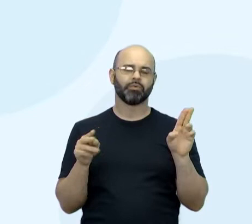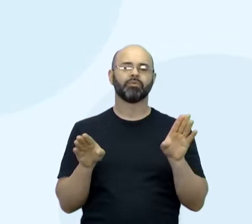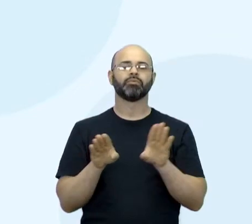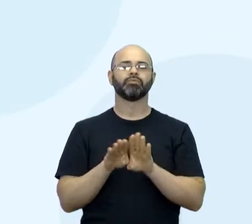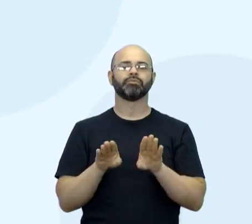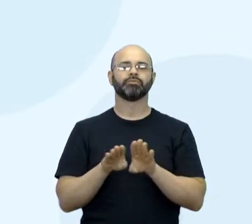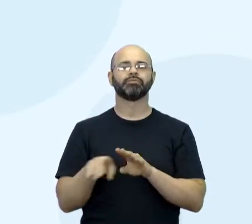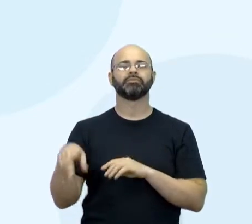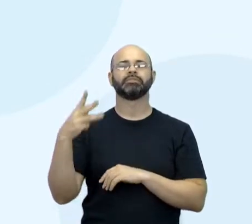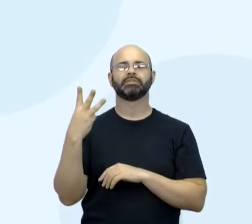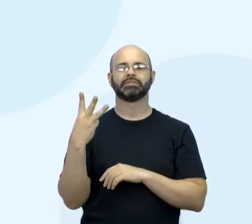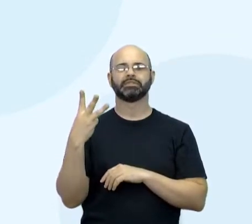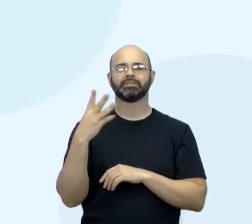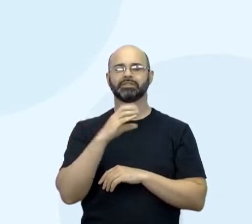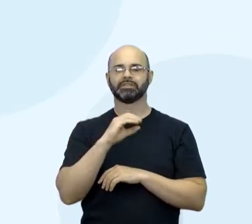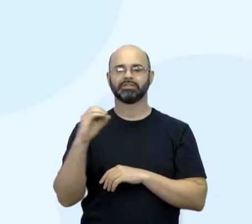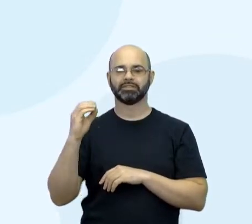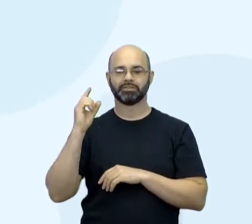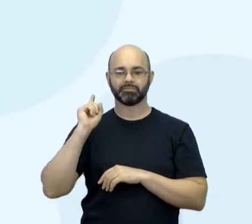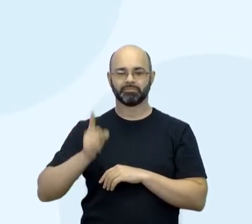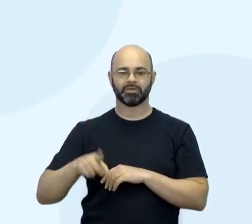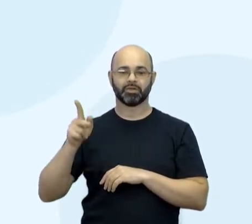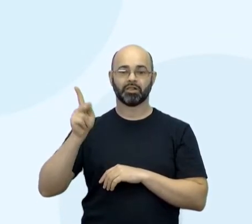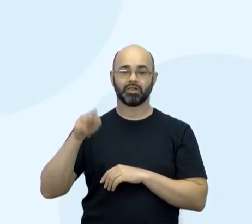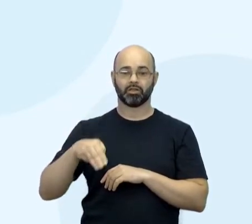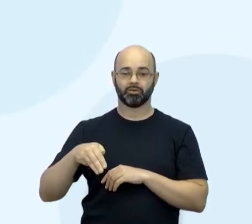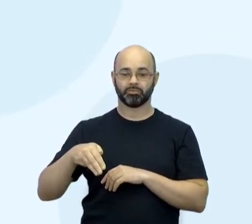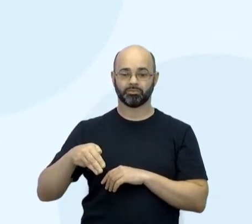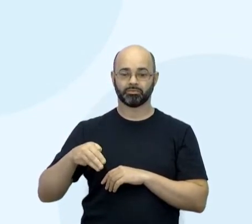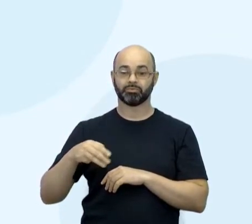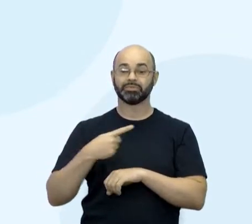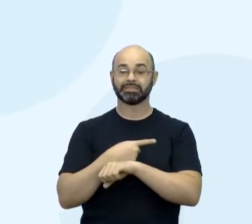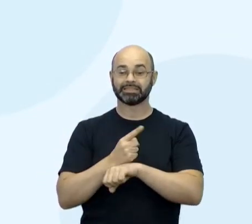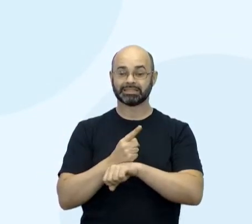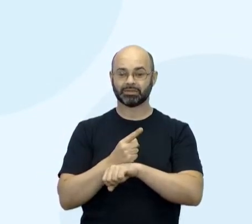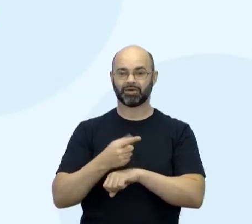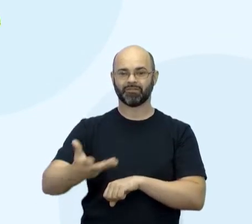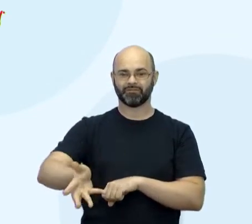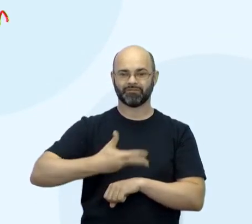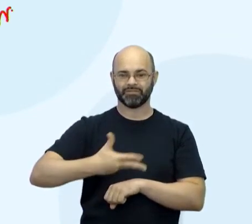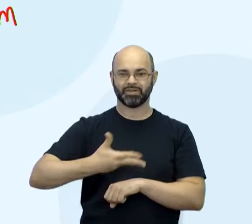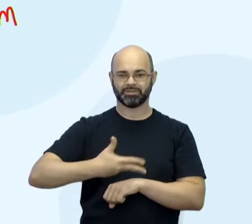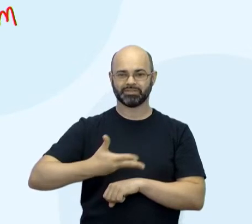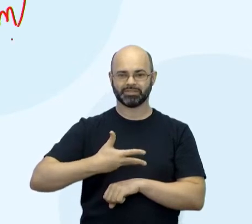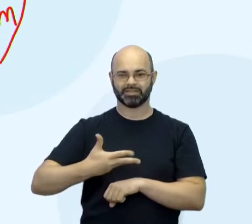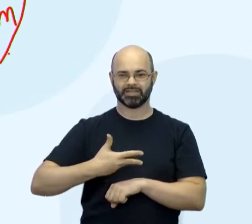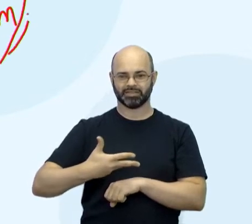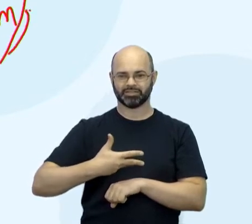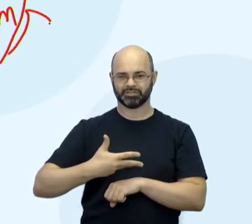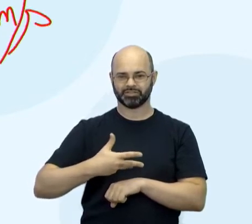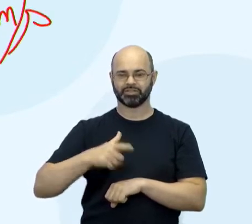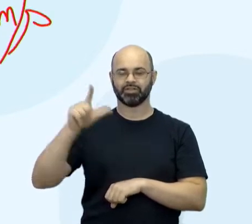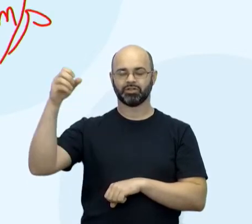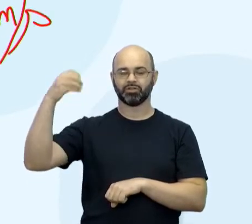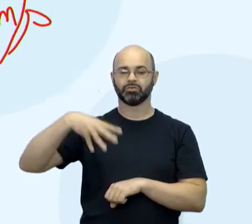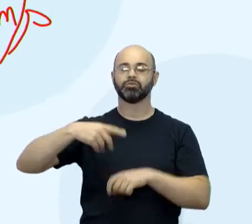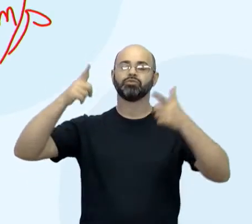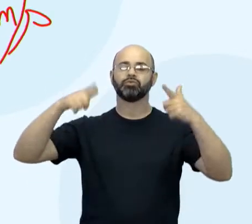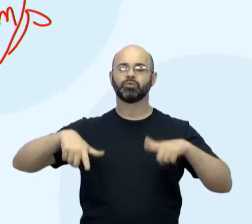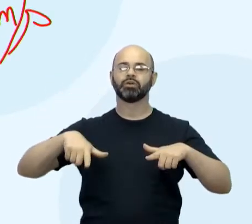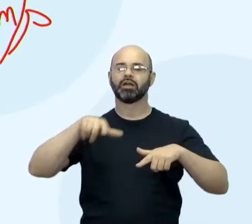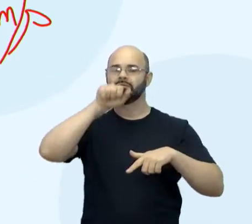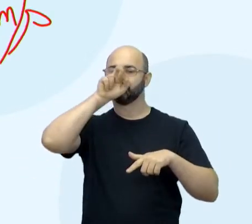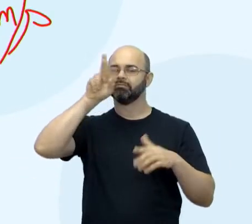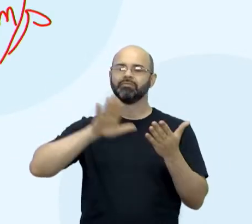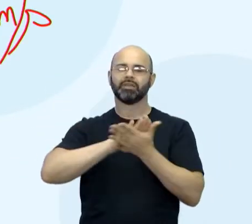conhecem, 300 mil km por segundo, a velocidade da luz no vácuo. Não pode esquecer, hein?